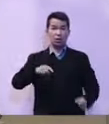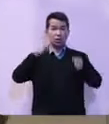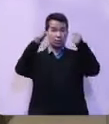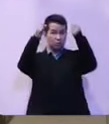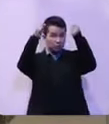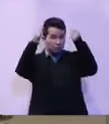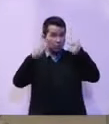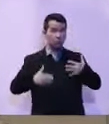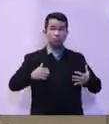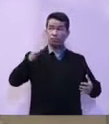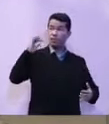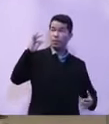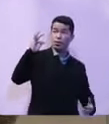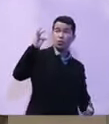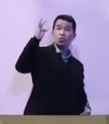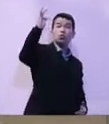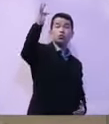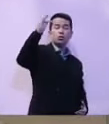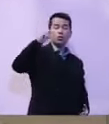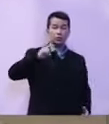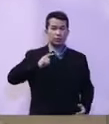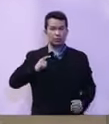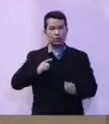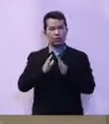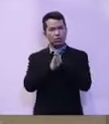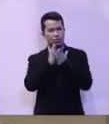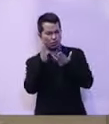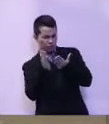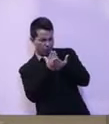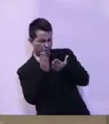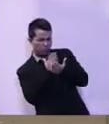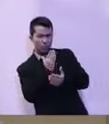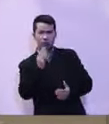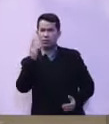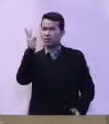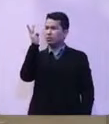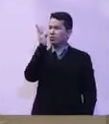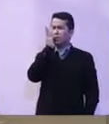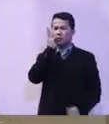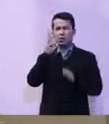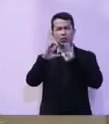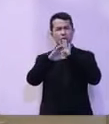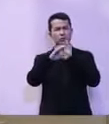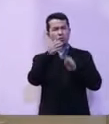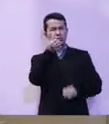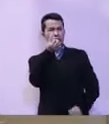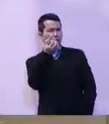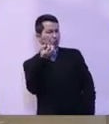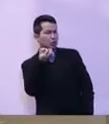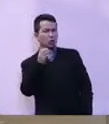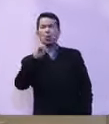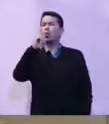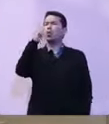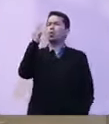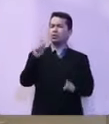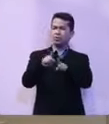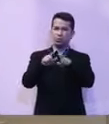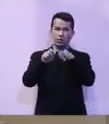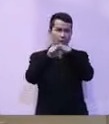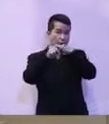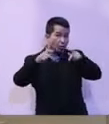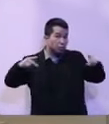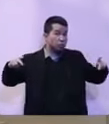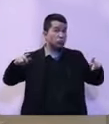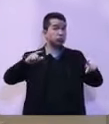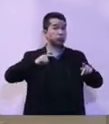são profetizados no próprio livro de Isaías, no capítulo 60, ou no livro do Apocalipse e